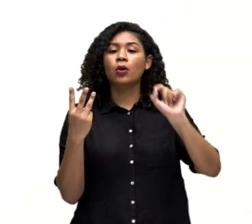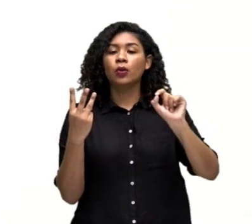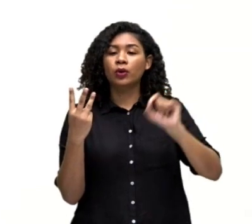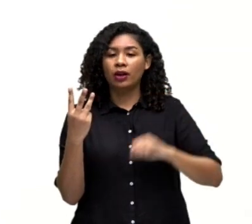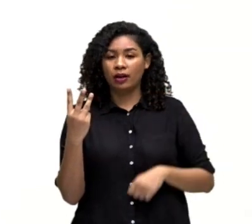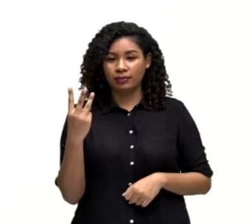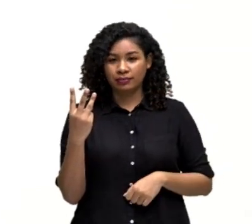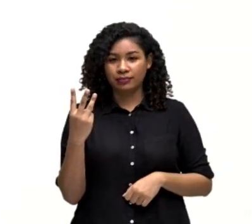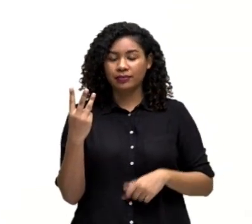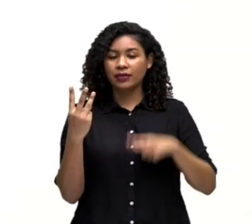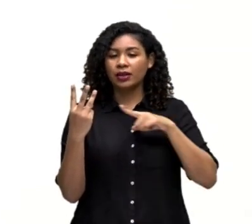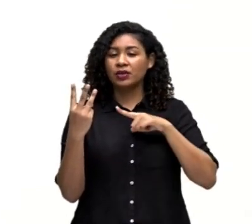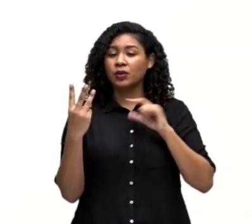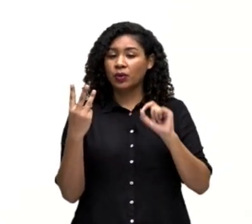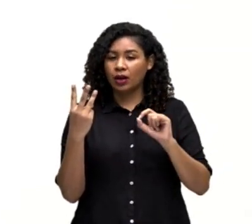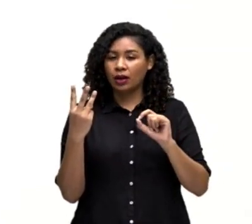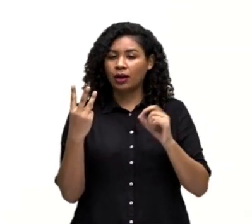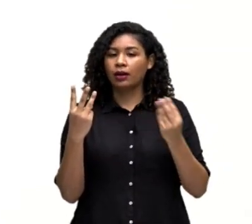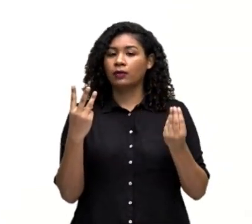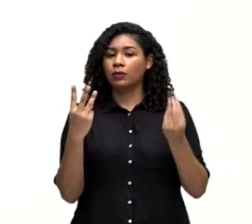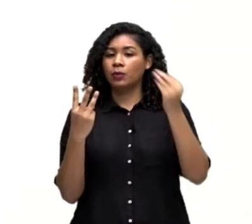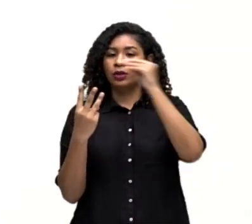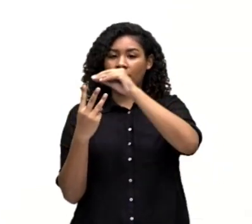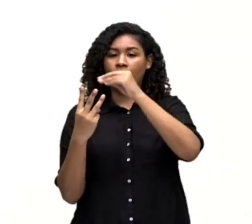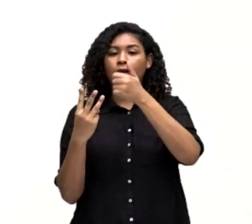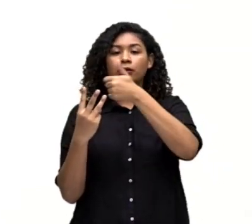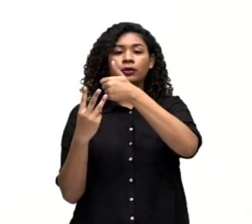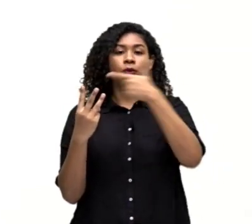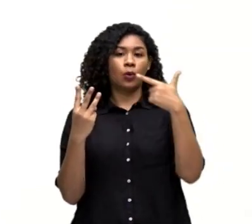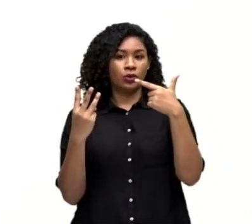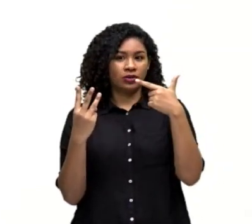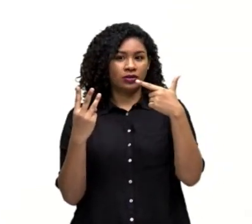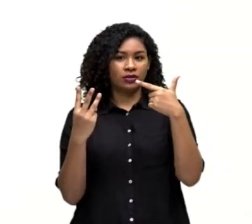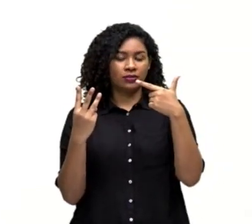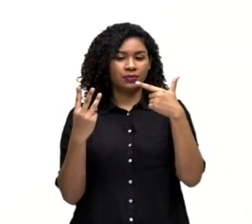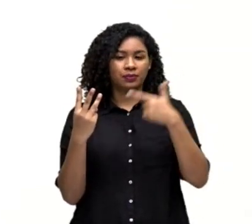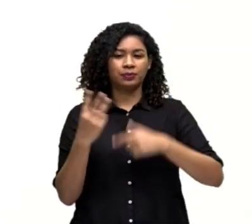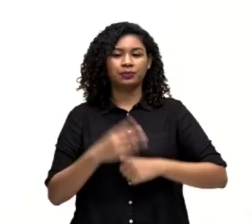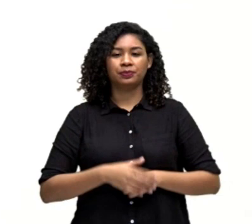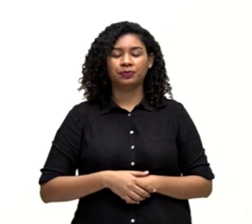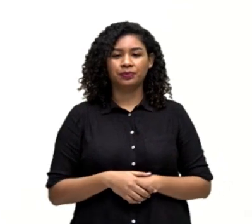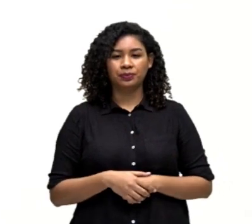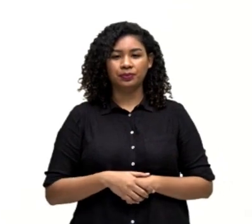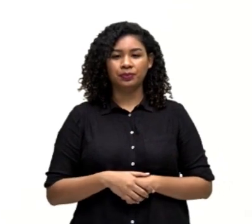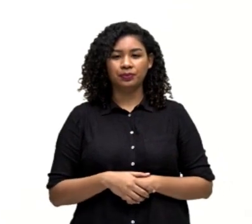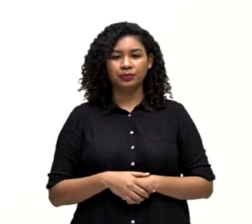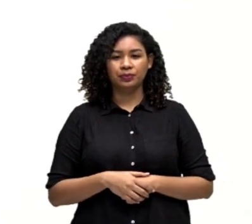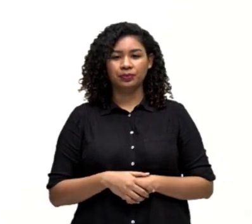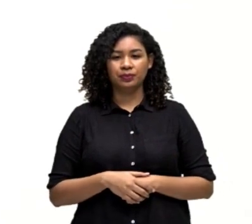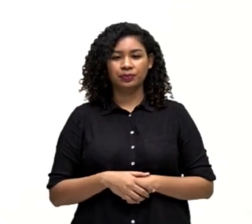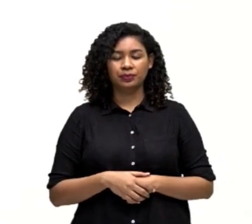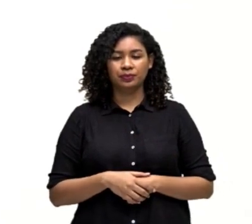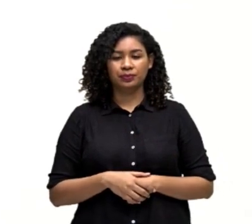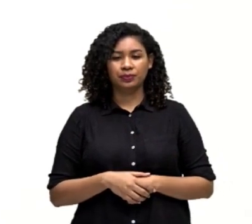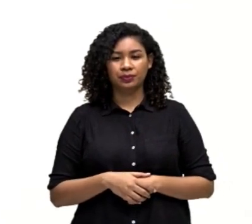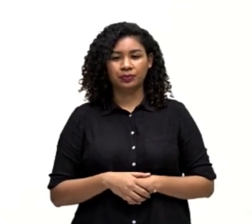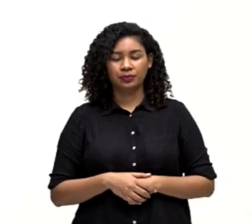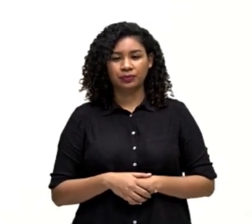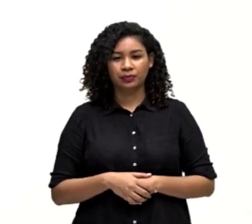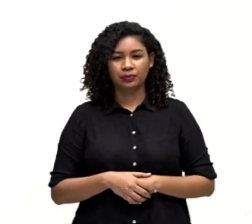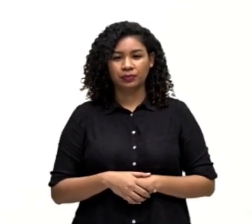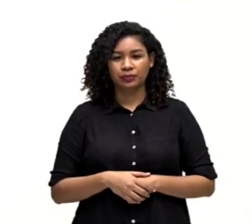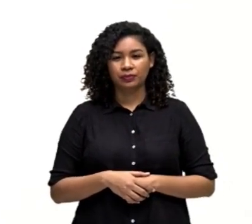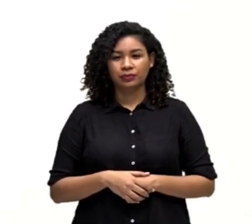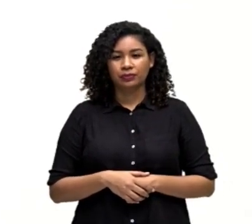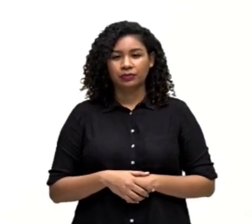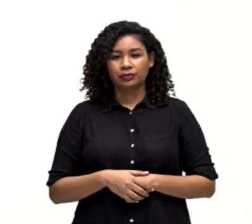gente vai ter aí a inserção do denominador, do numerador, que equivale aqui nesse caso ao número